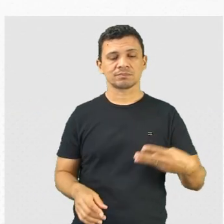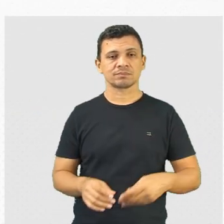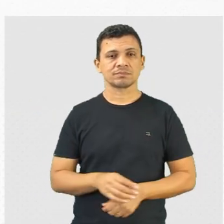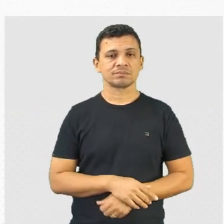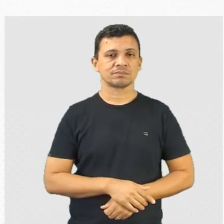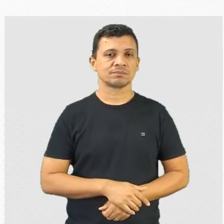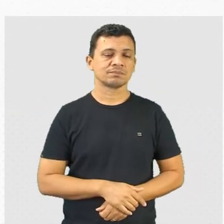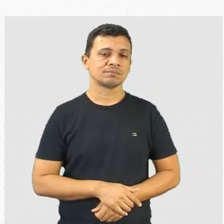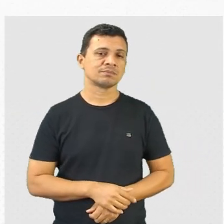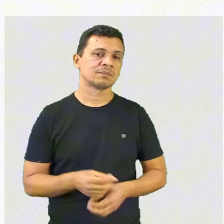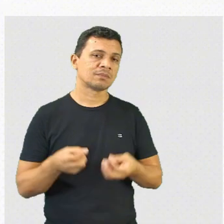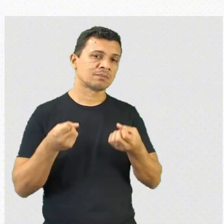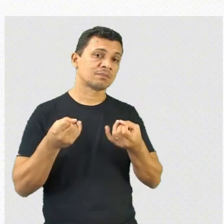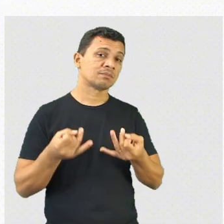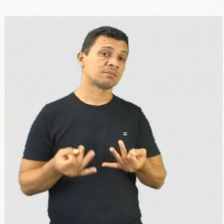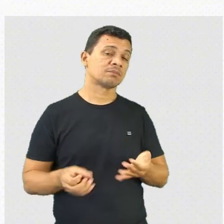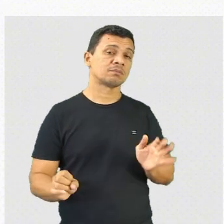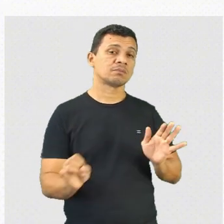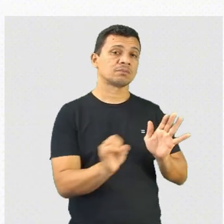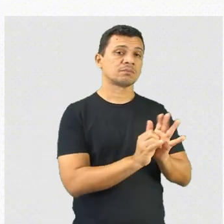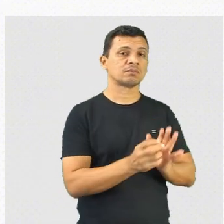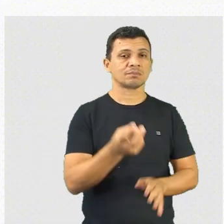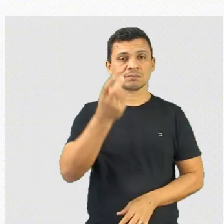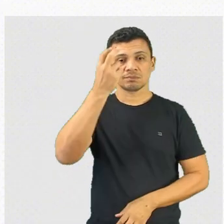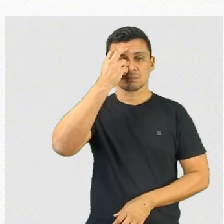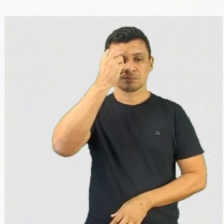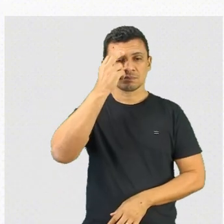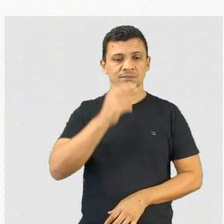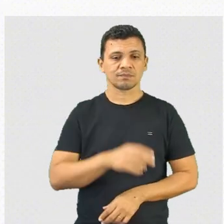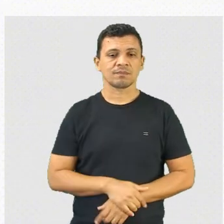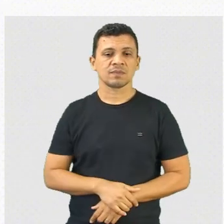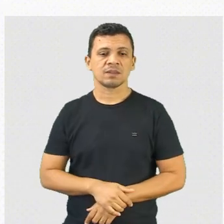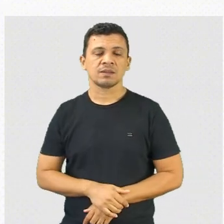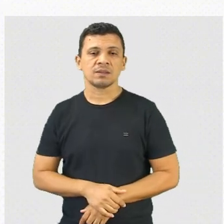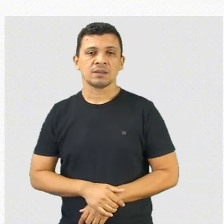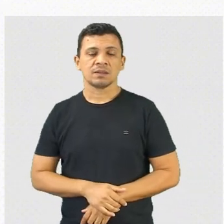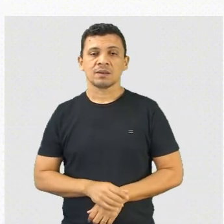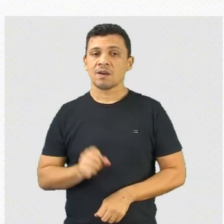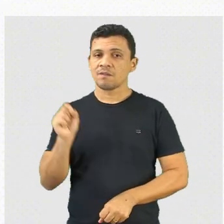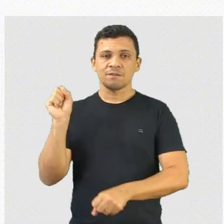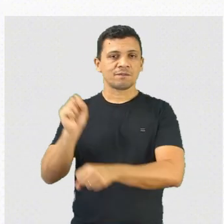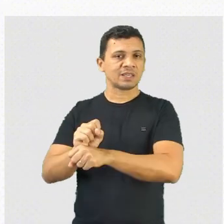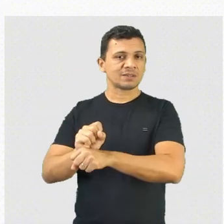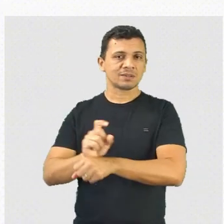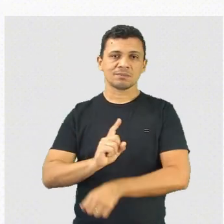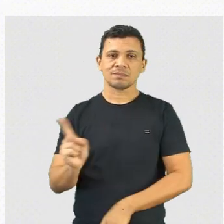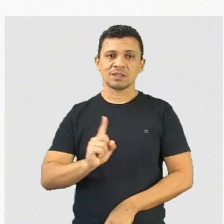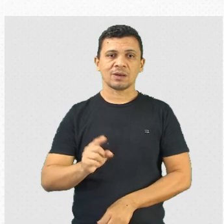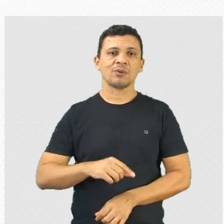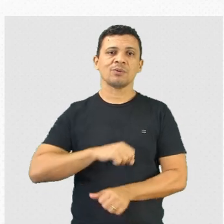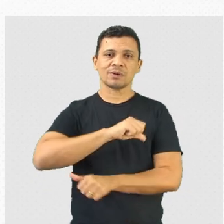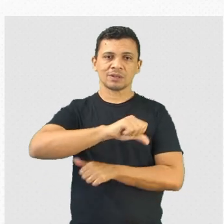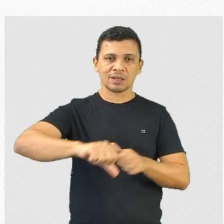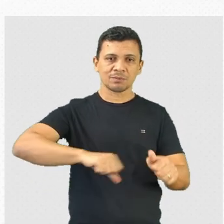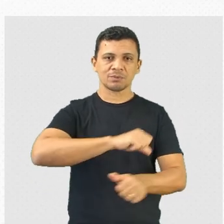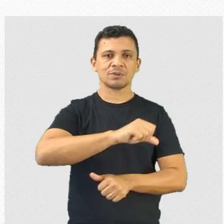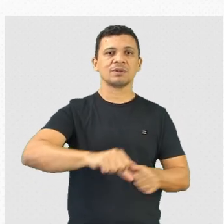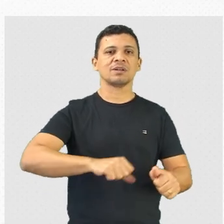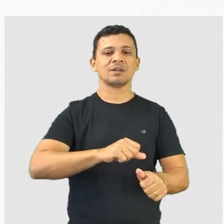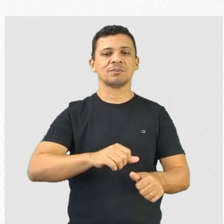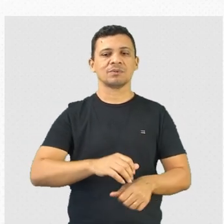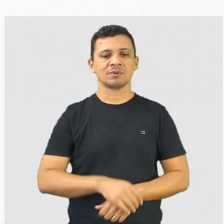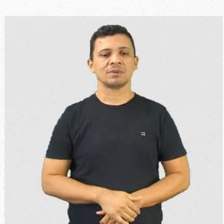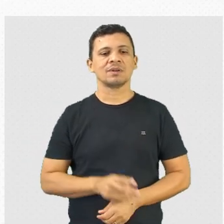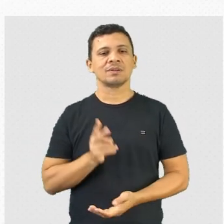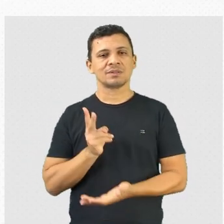Terceiro ponto, a gente fala aqui sobre identidade cultural, beleza? Então a identidade cultural ela não é fixa, ela é dinâmica, ela não é estática,